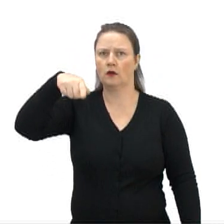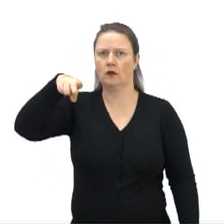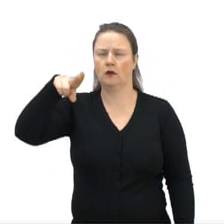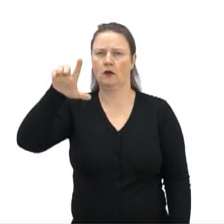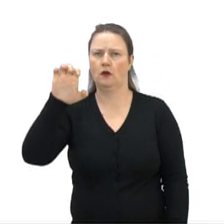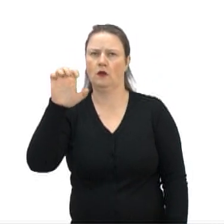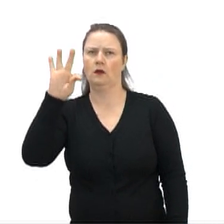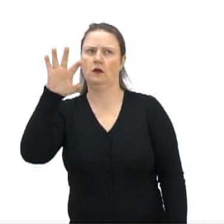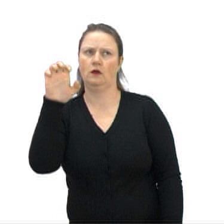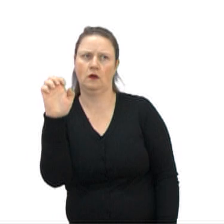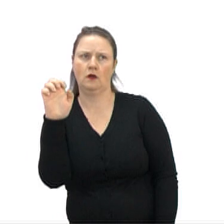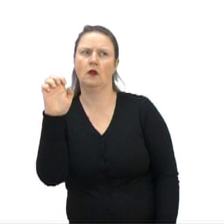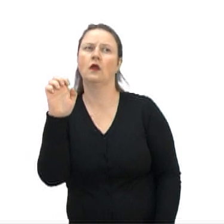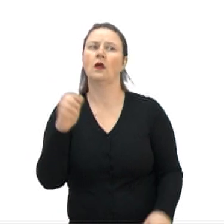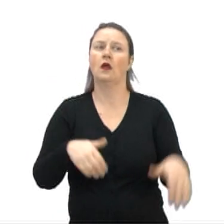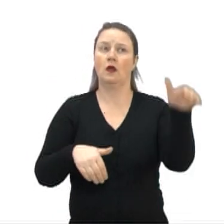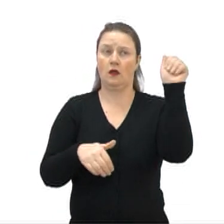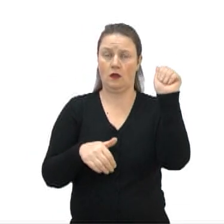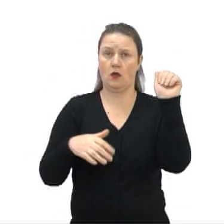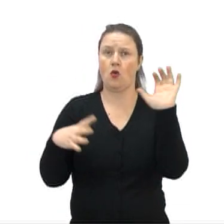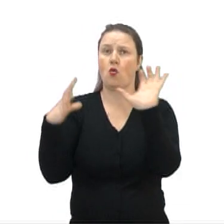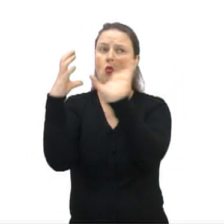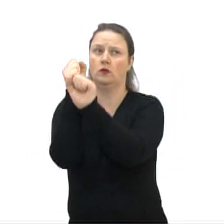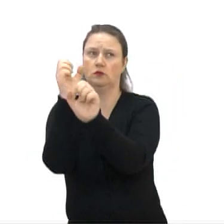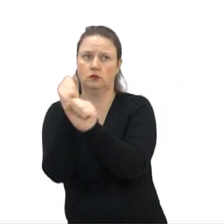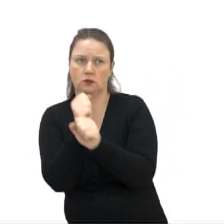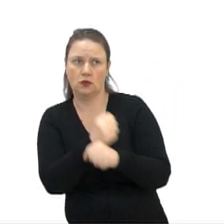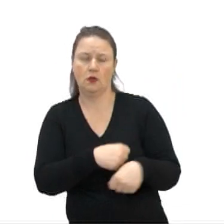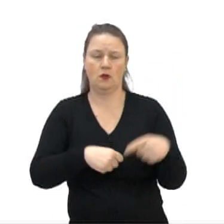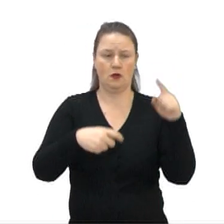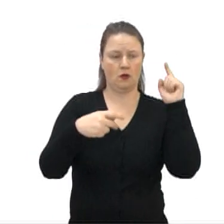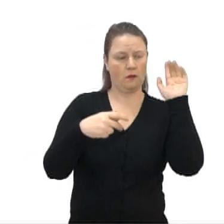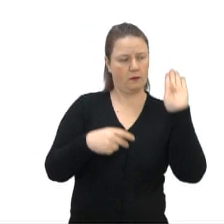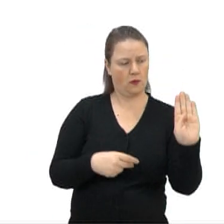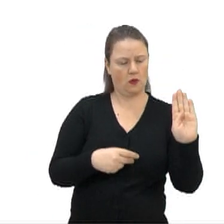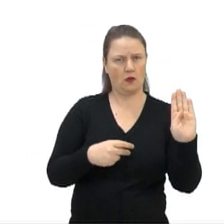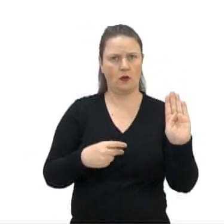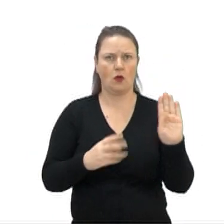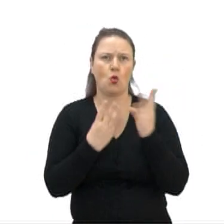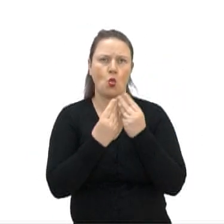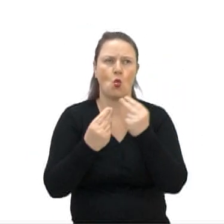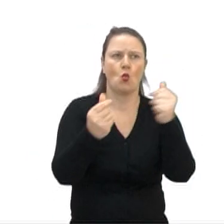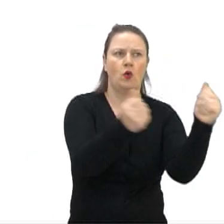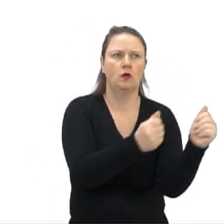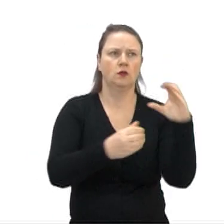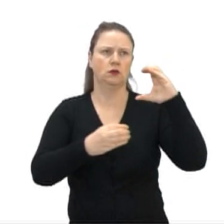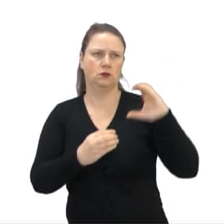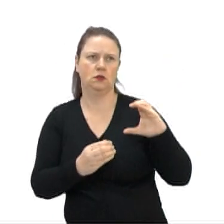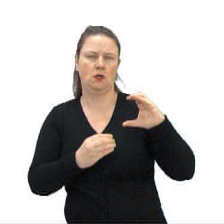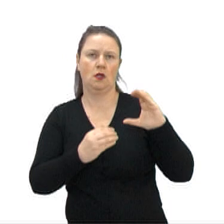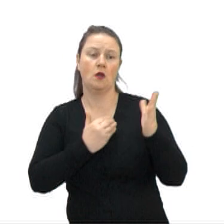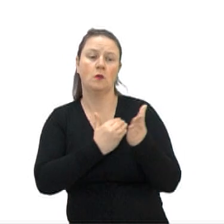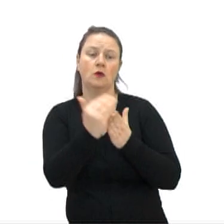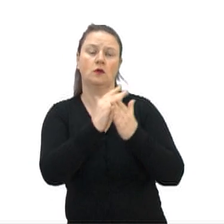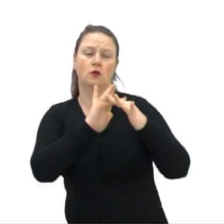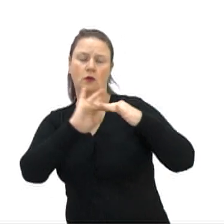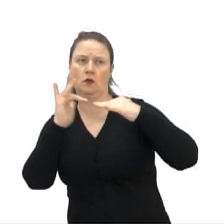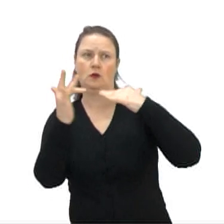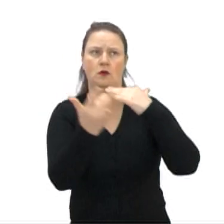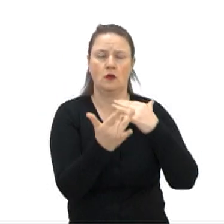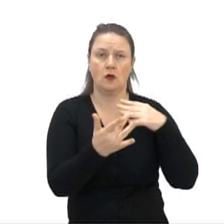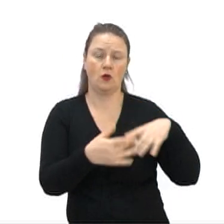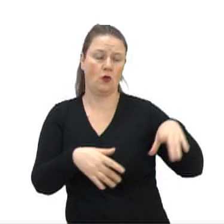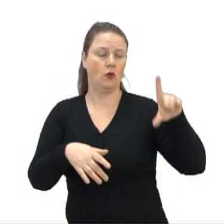um levantamento qualitativo, foi criada a partir das redes sociais ou utiliza métodos